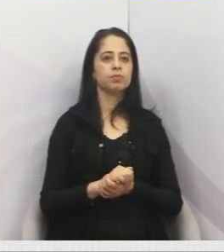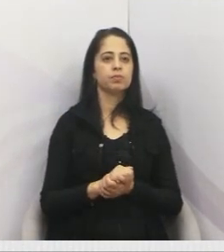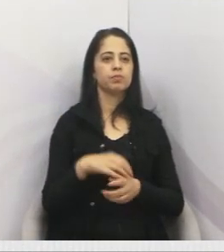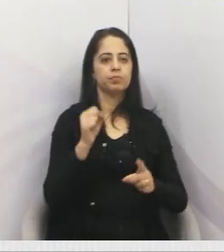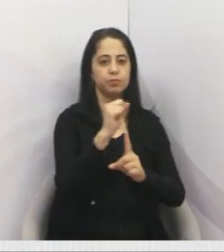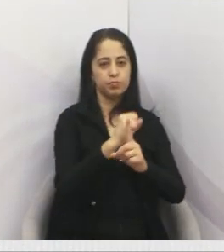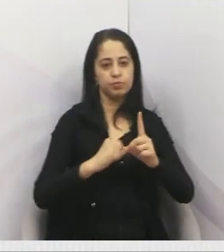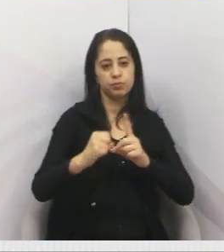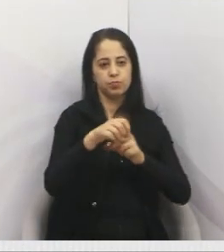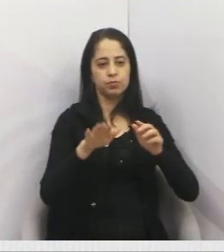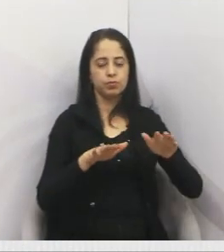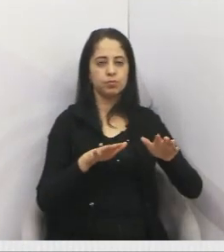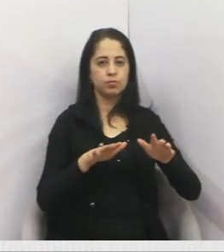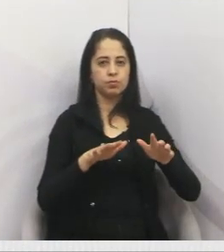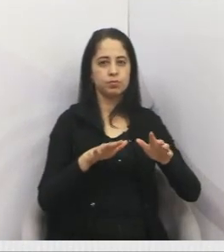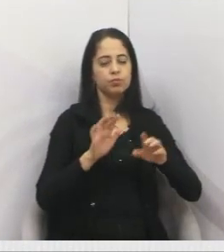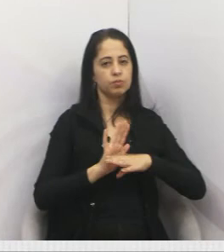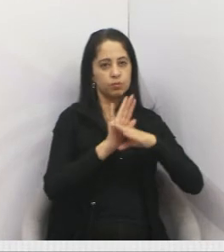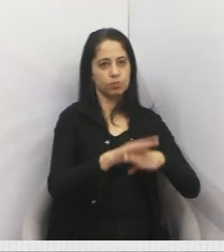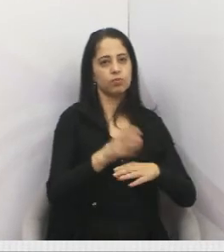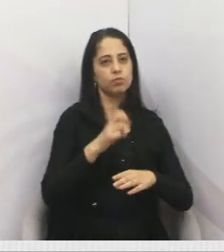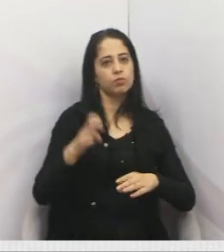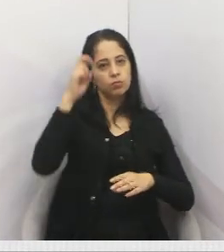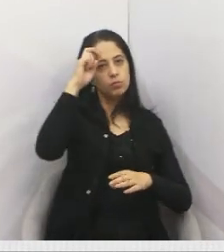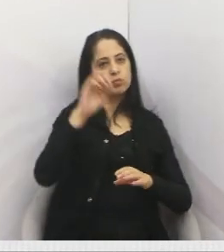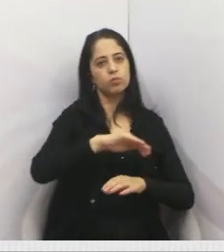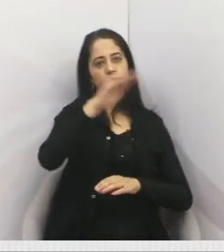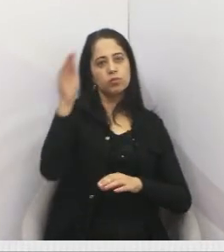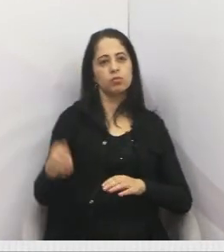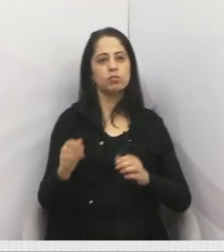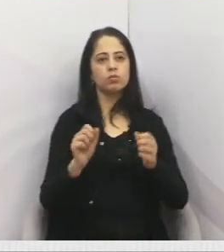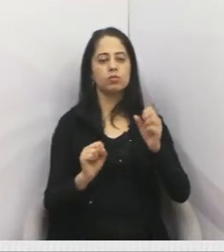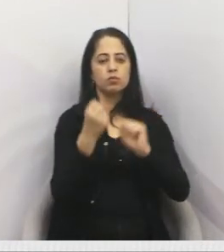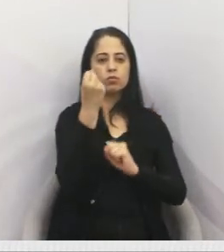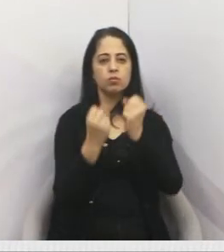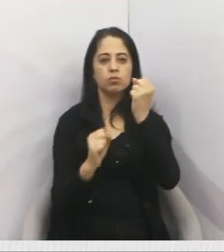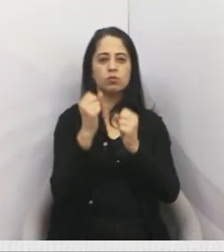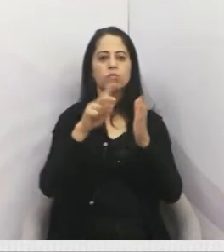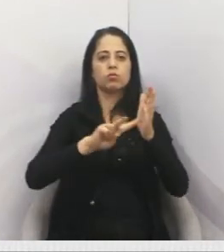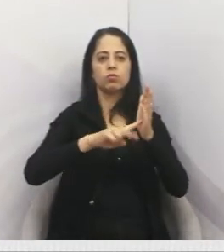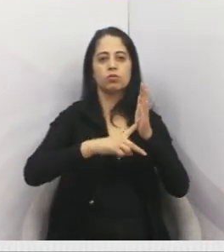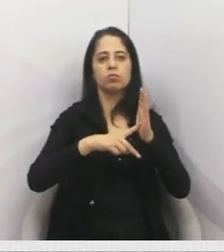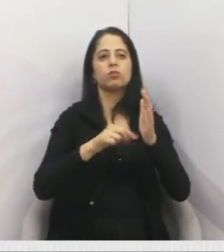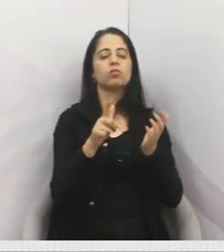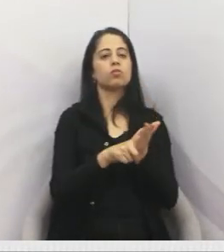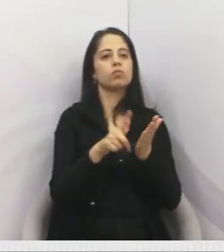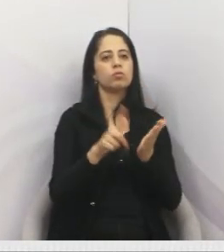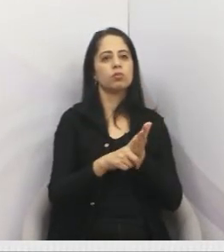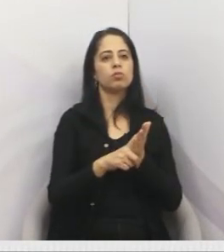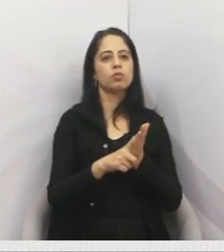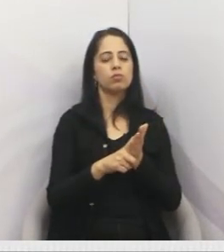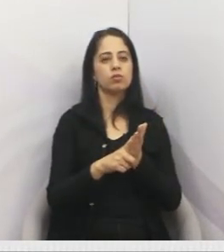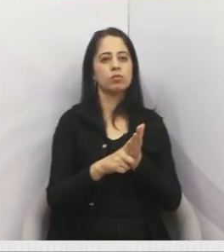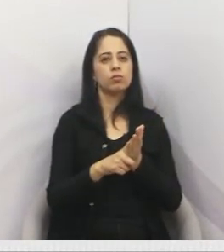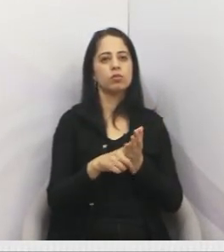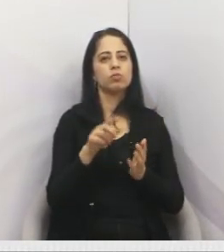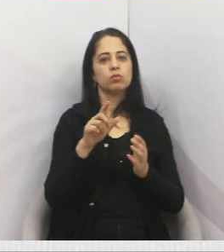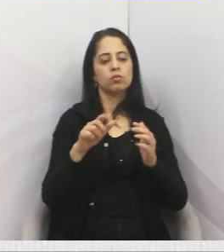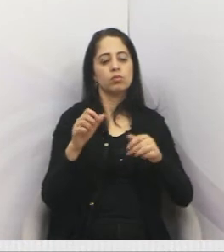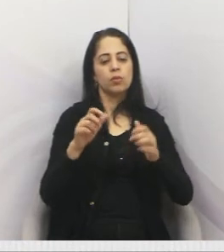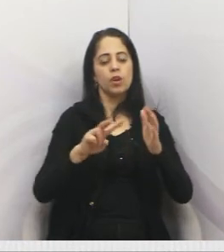Movimentos populares, cultura no morro, entidades de classe sindical, Sindicato dos Papeleiros, empresas ou entidades profissionais,